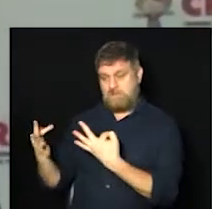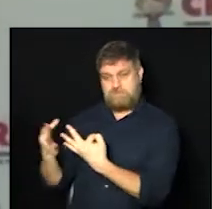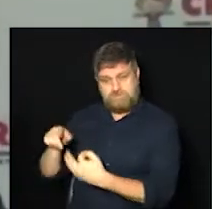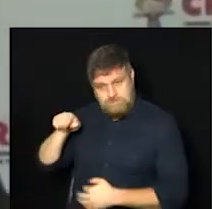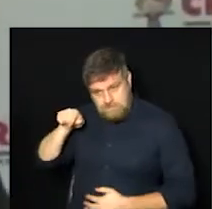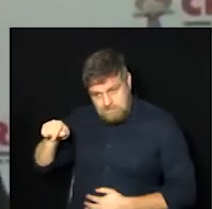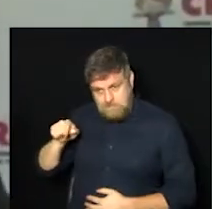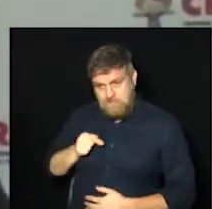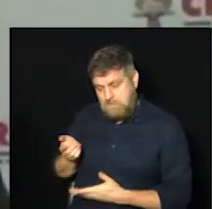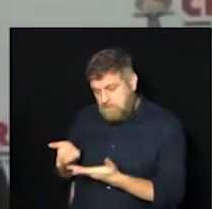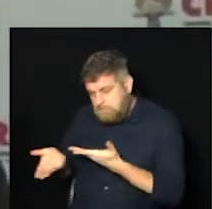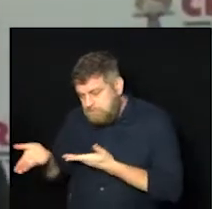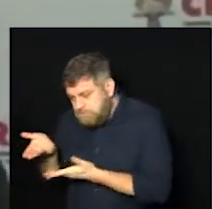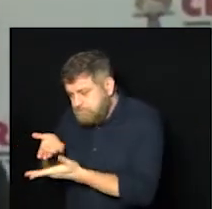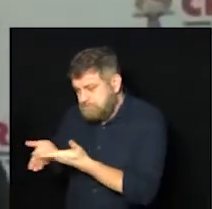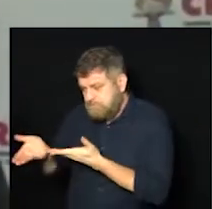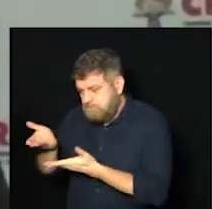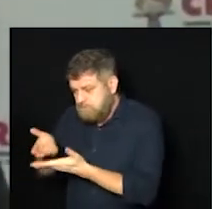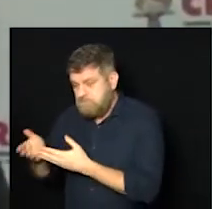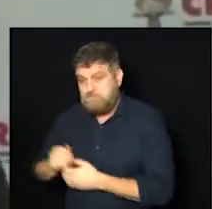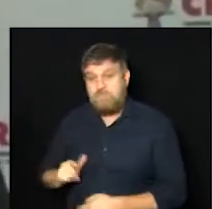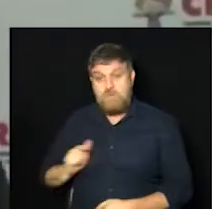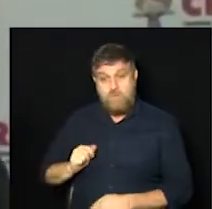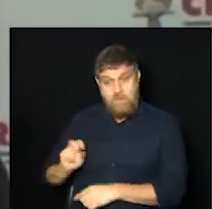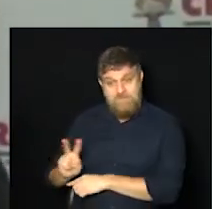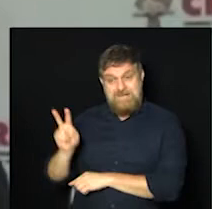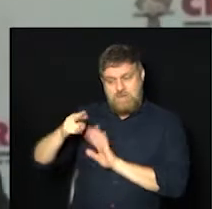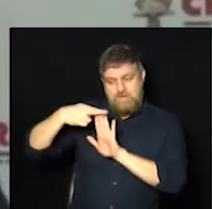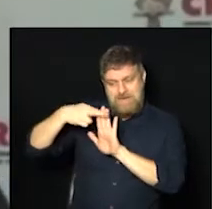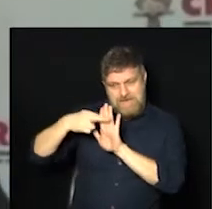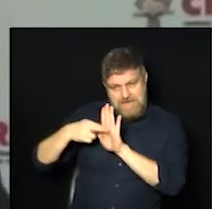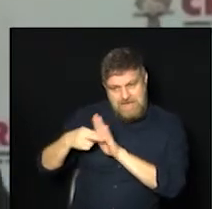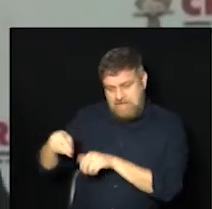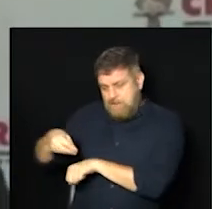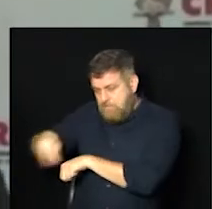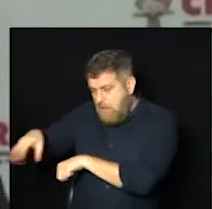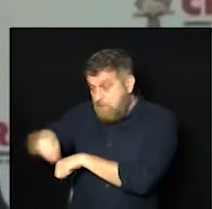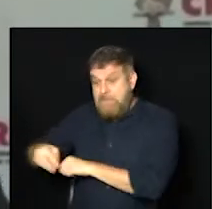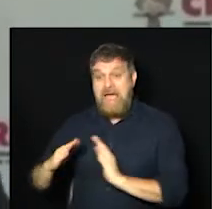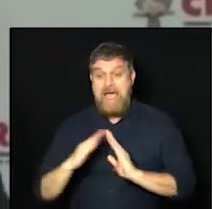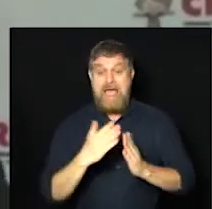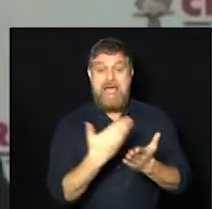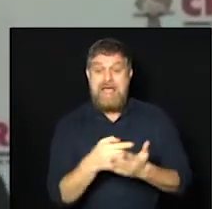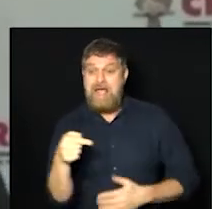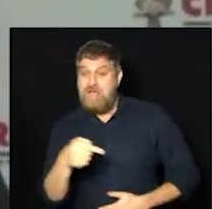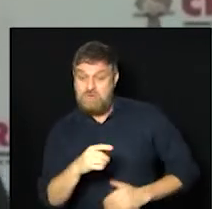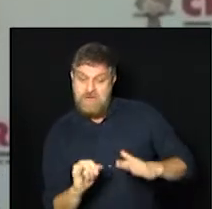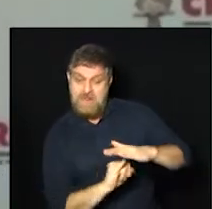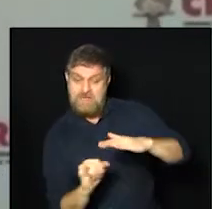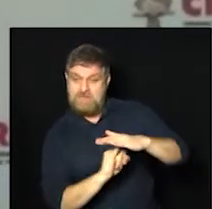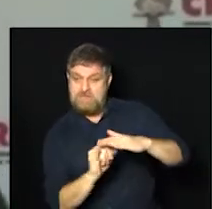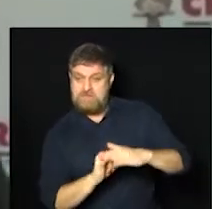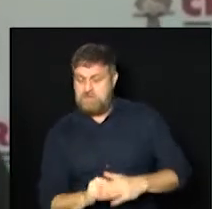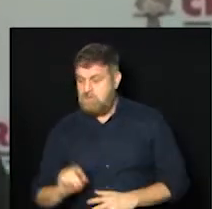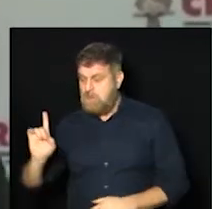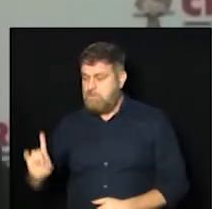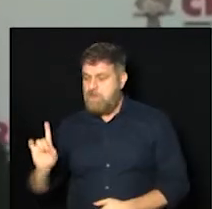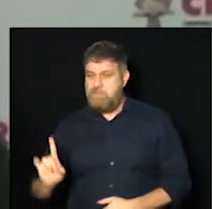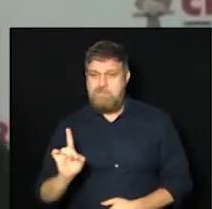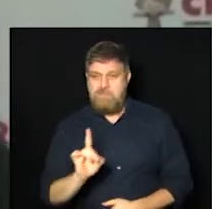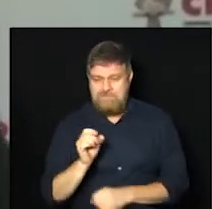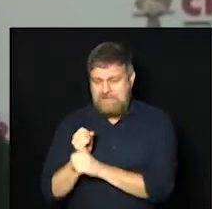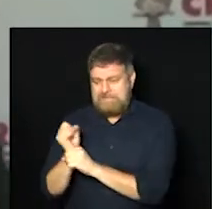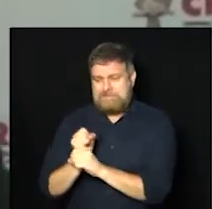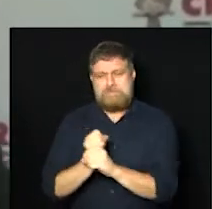pode fazer essa contribuição com os valores que a família passa, e tem a escola, né, que é uma instituição que a criança e o adolescente passa muitos anos